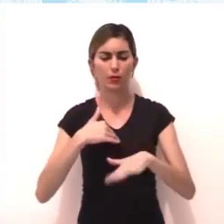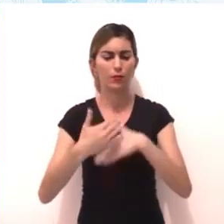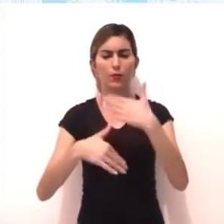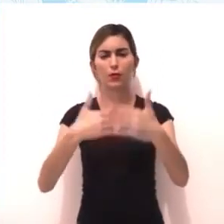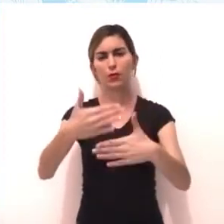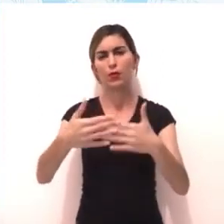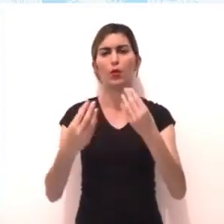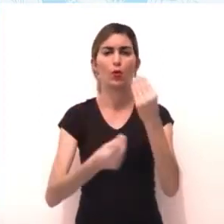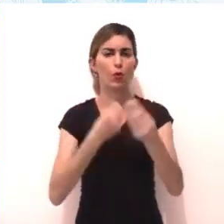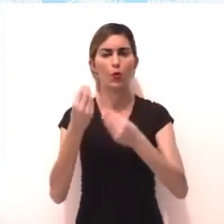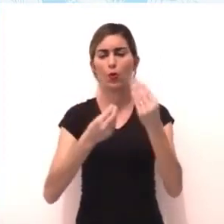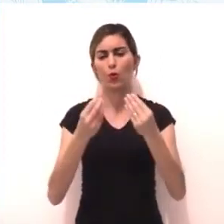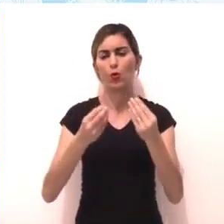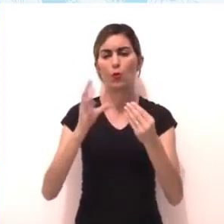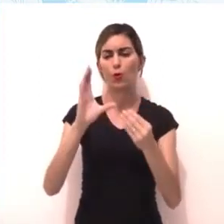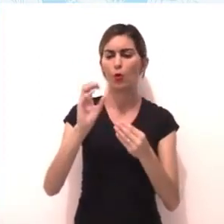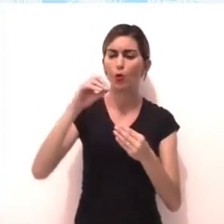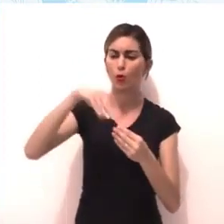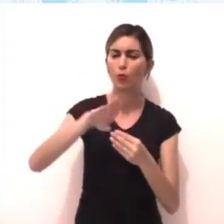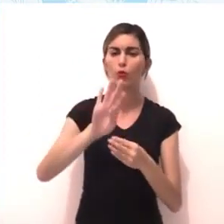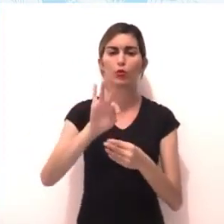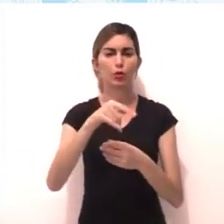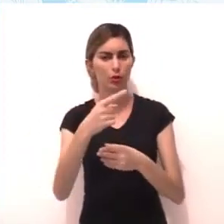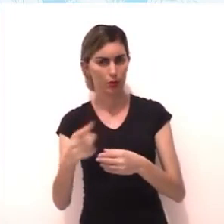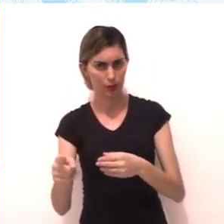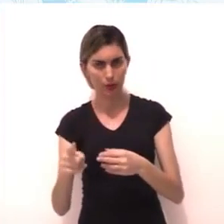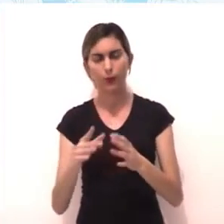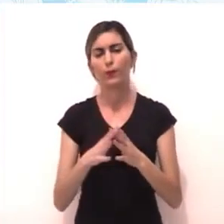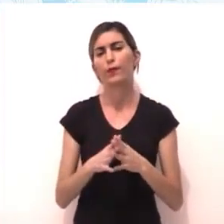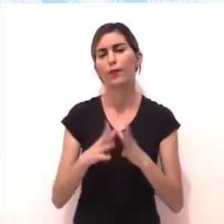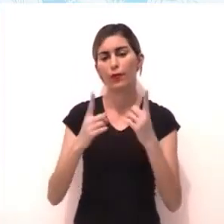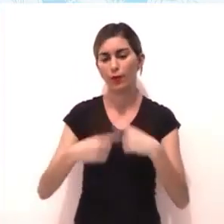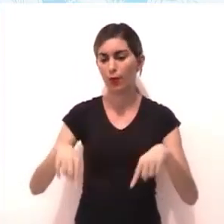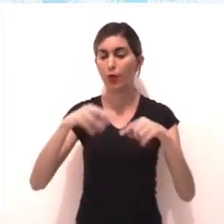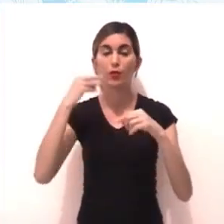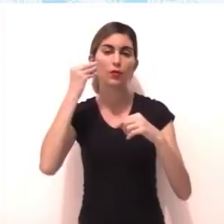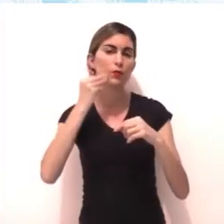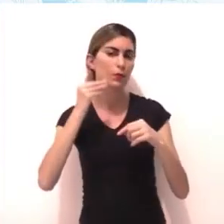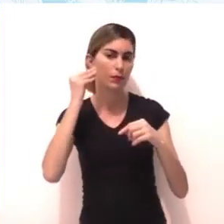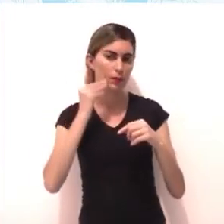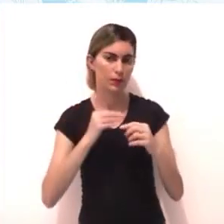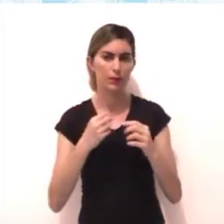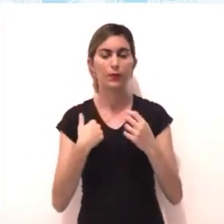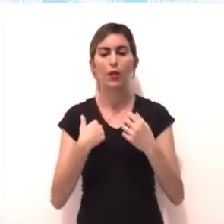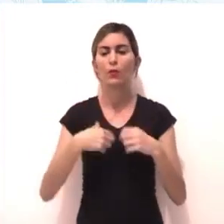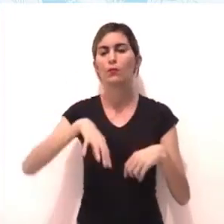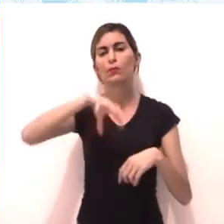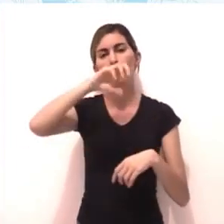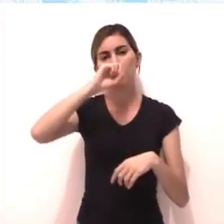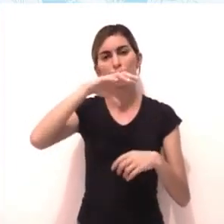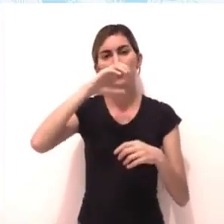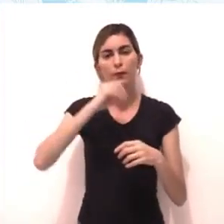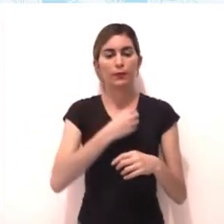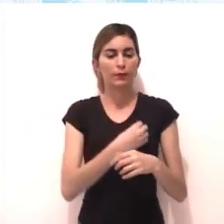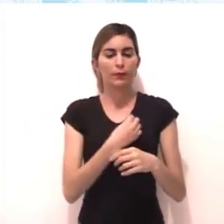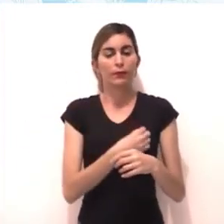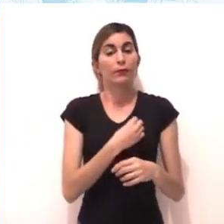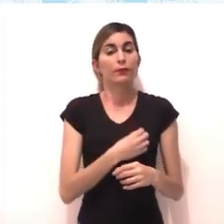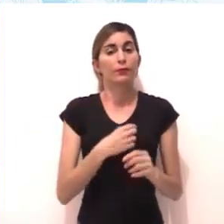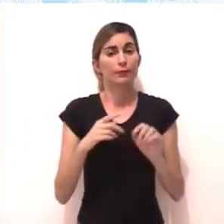processos, como a combustão, que vimos no nosso experimento, e a respiração dos seres